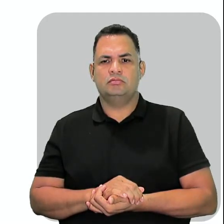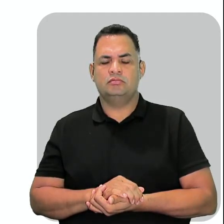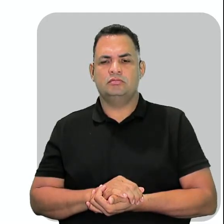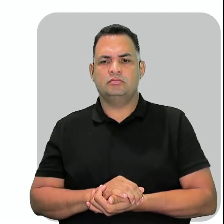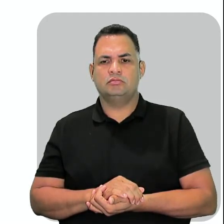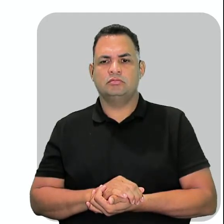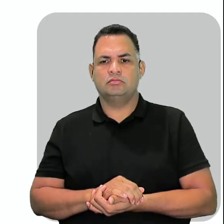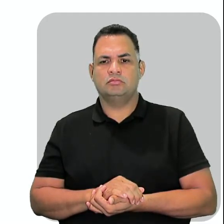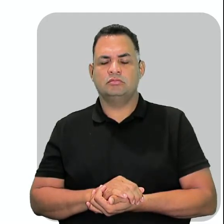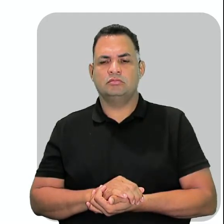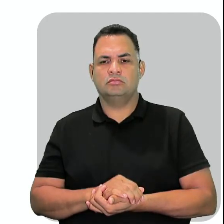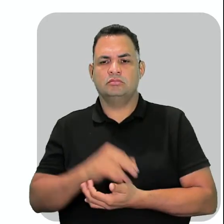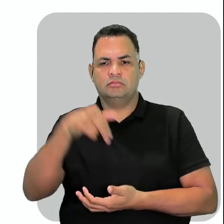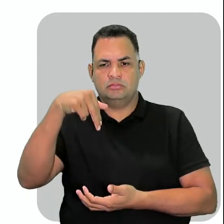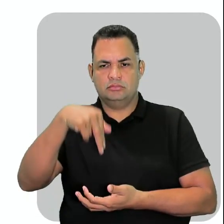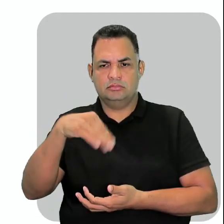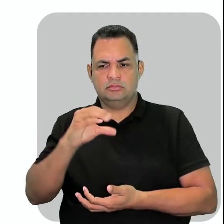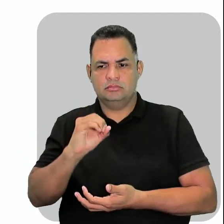grupo funcional aqui, ó,